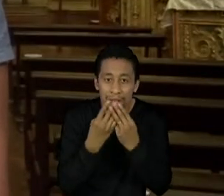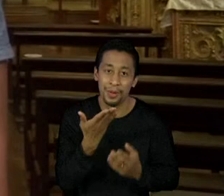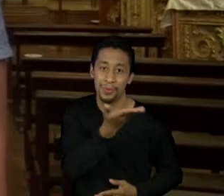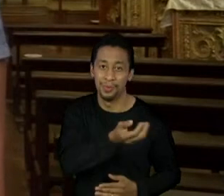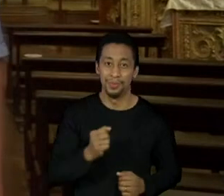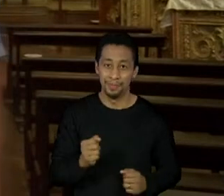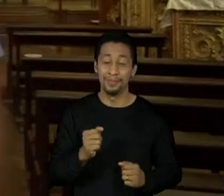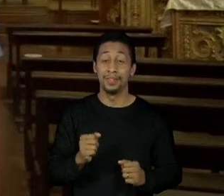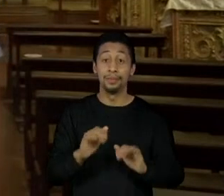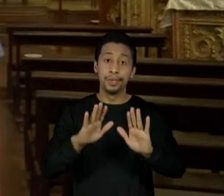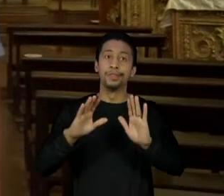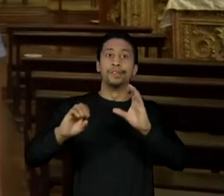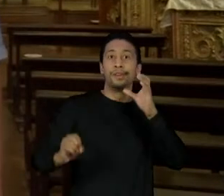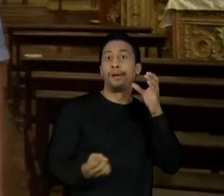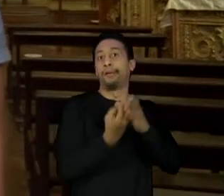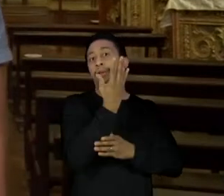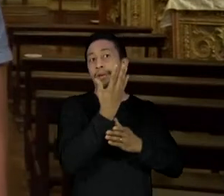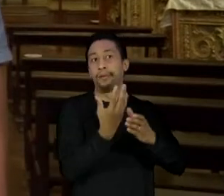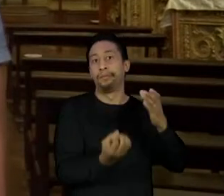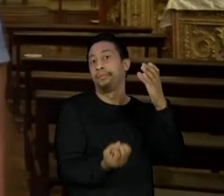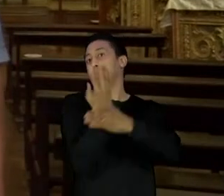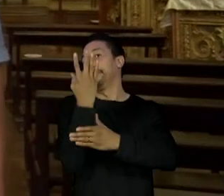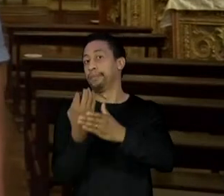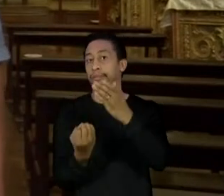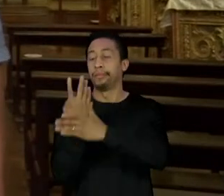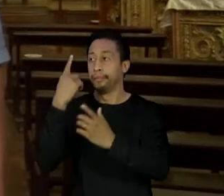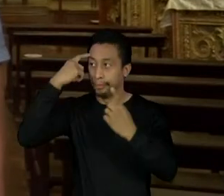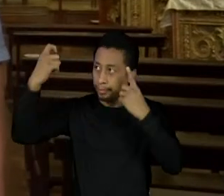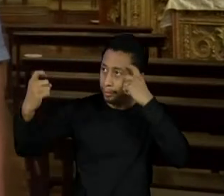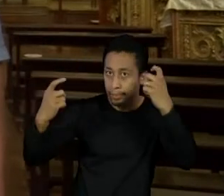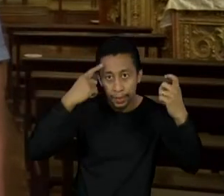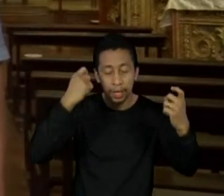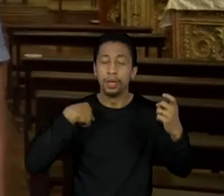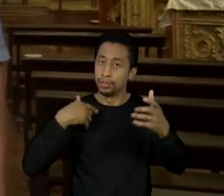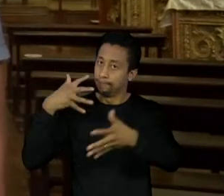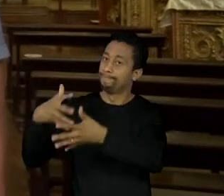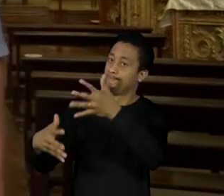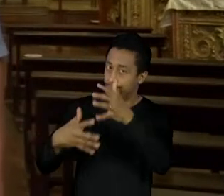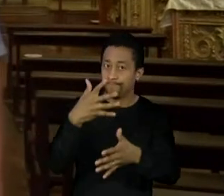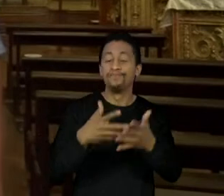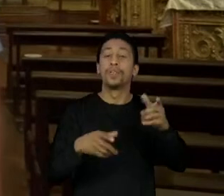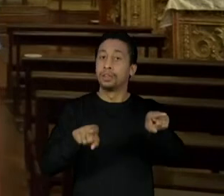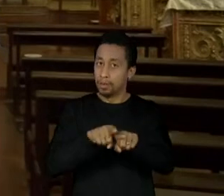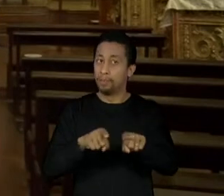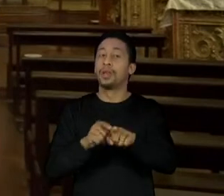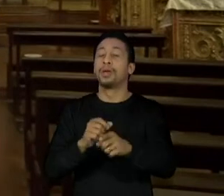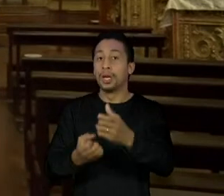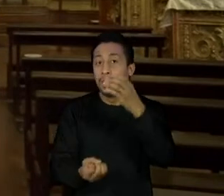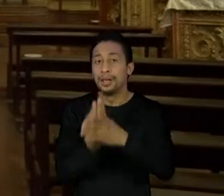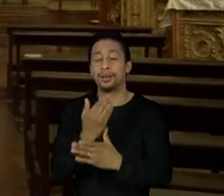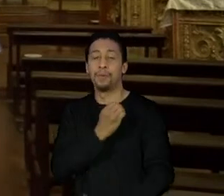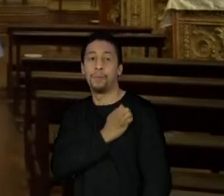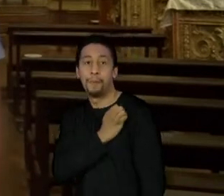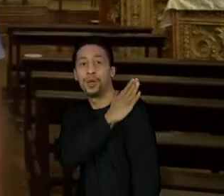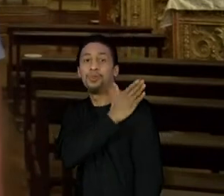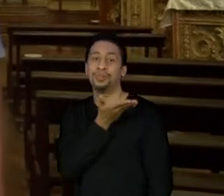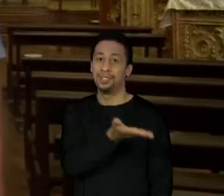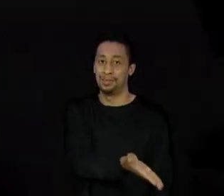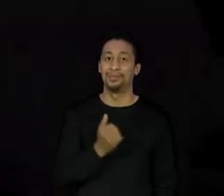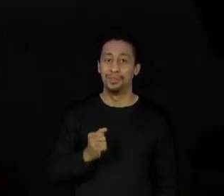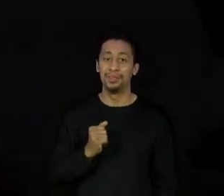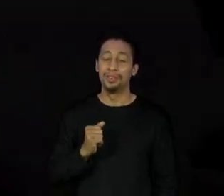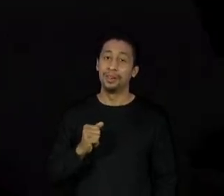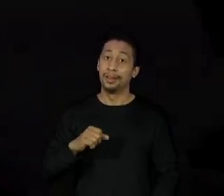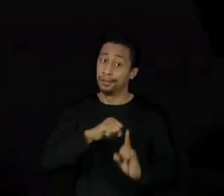cria essa inverdade histórica, a gente também está corroborando uma série de preconceitos, muitas vezes milenares, que estão entranhados na